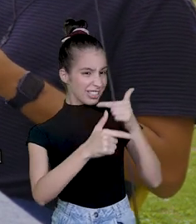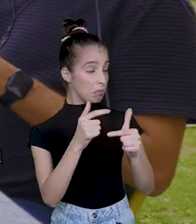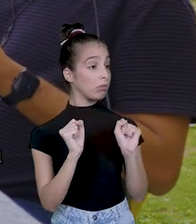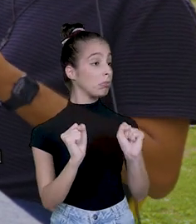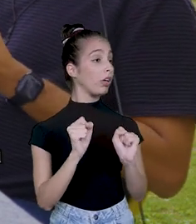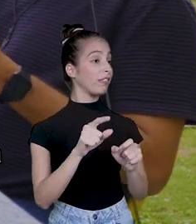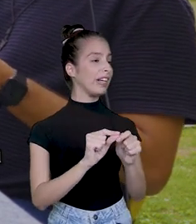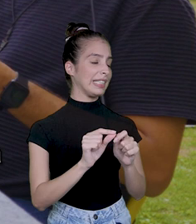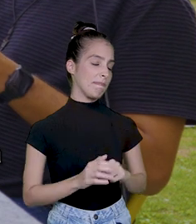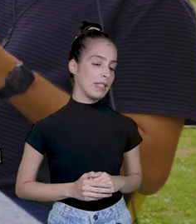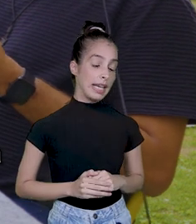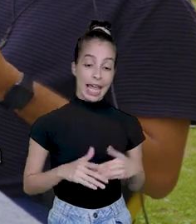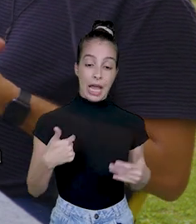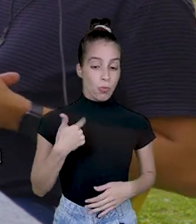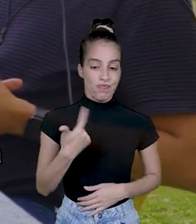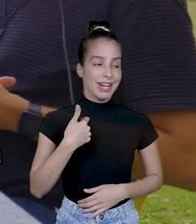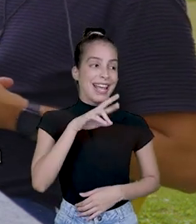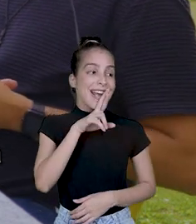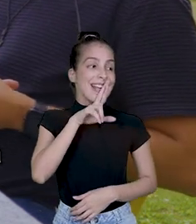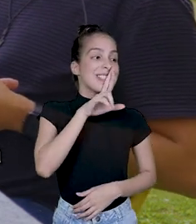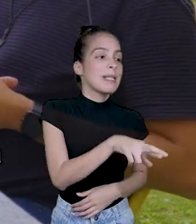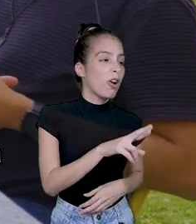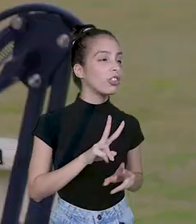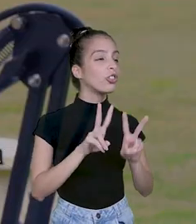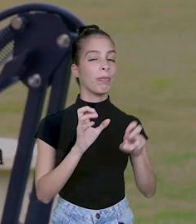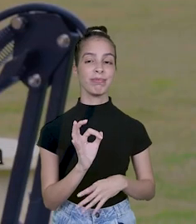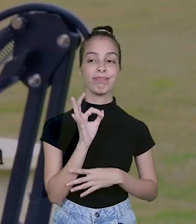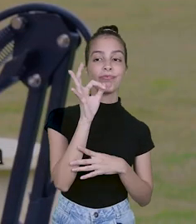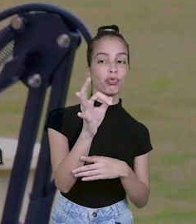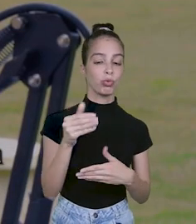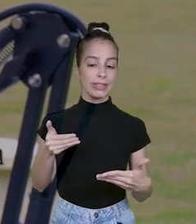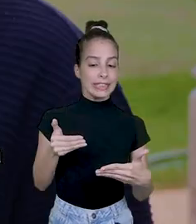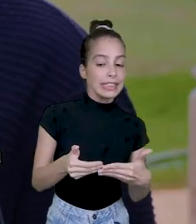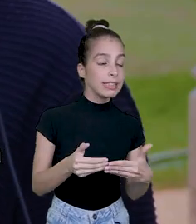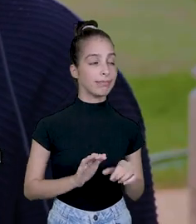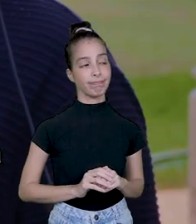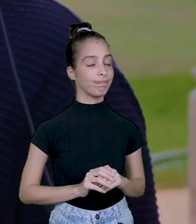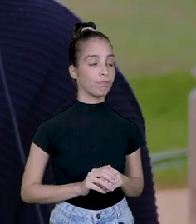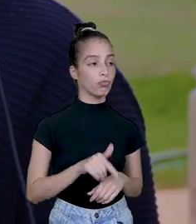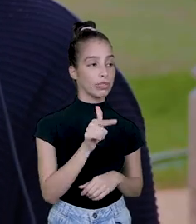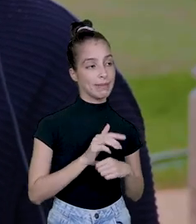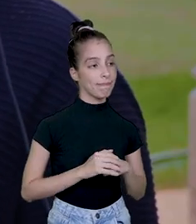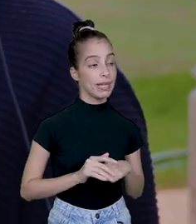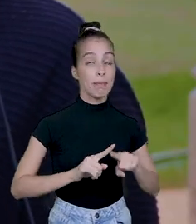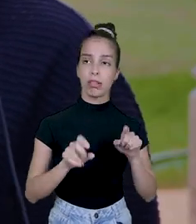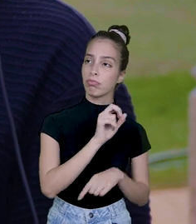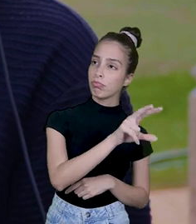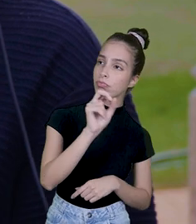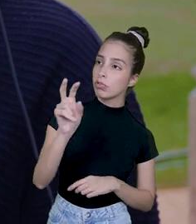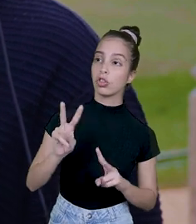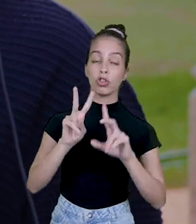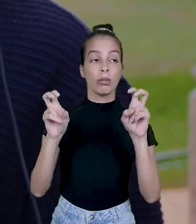geral não vejo nenhuma resposta fechada em curto prazo Tá mas eu vejo muita discussão ocorrendo para